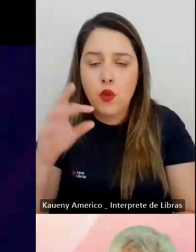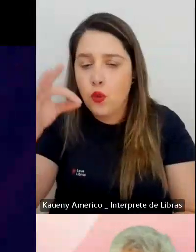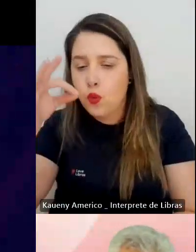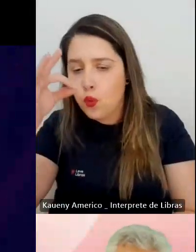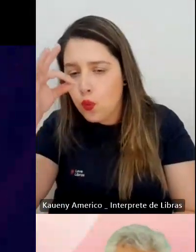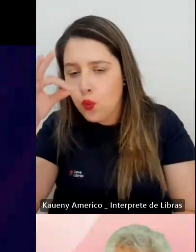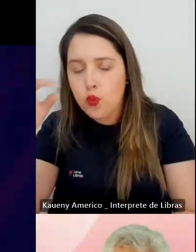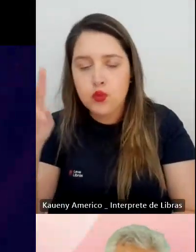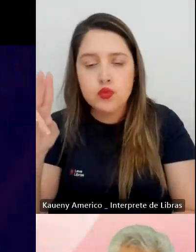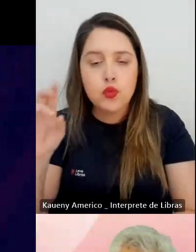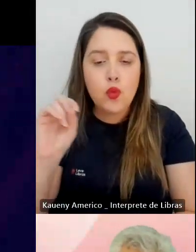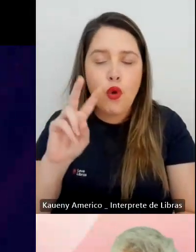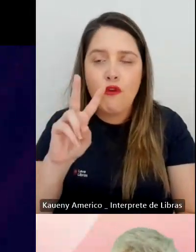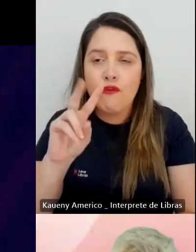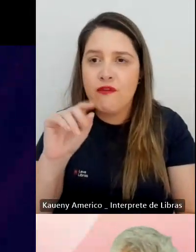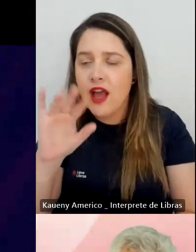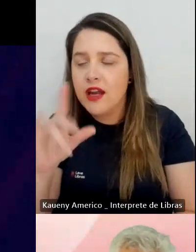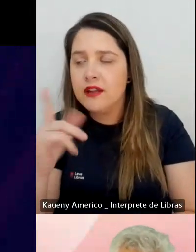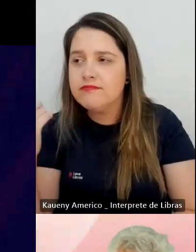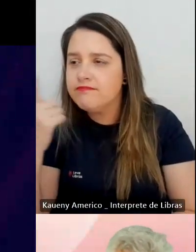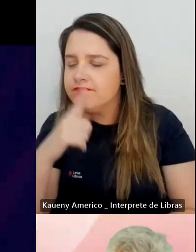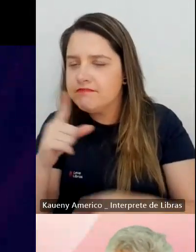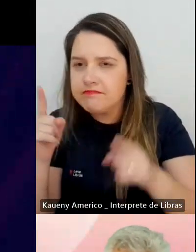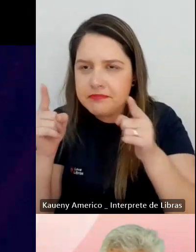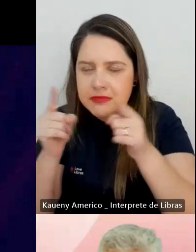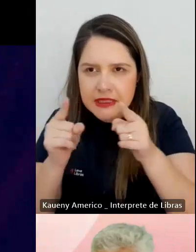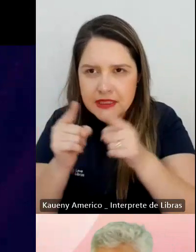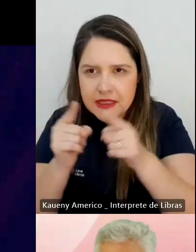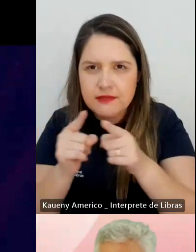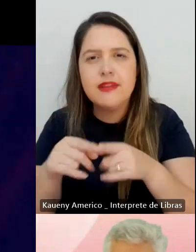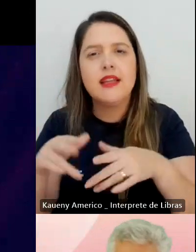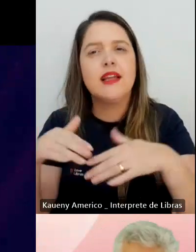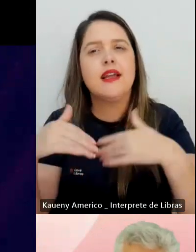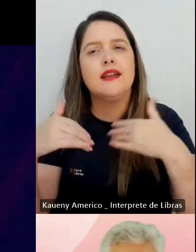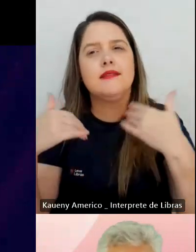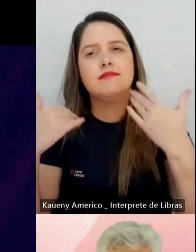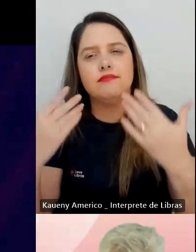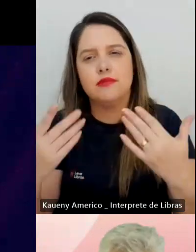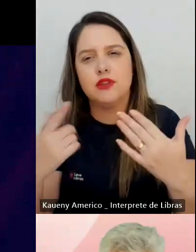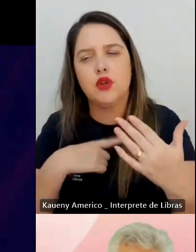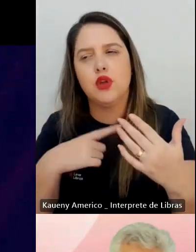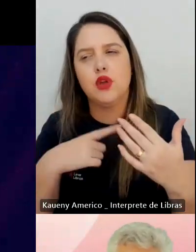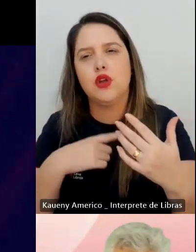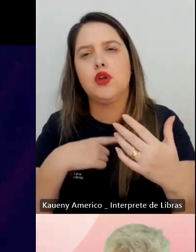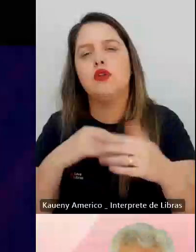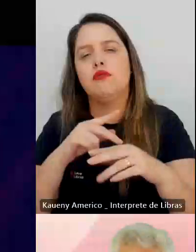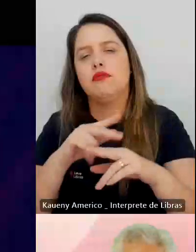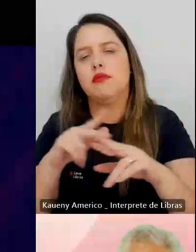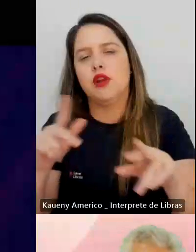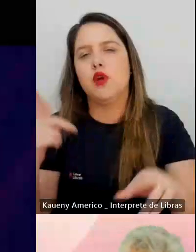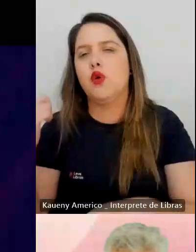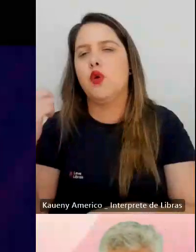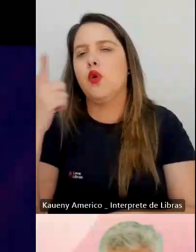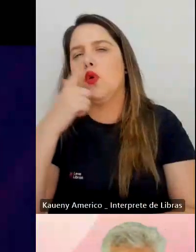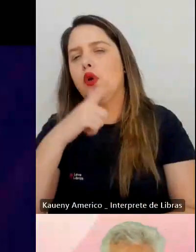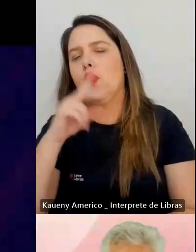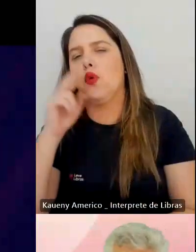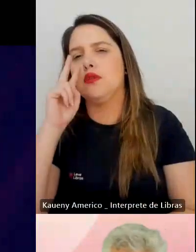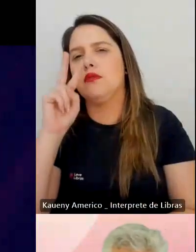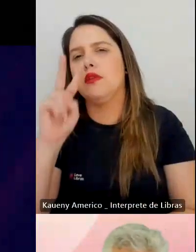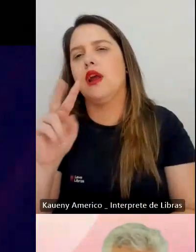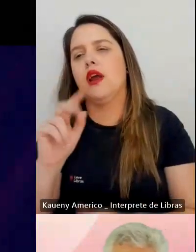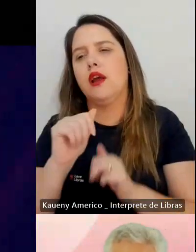alteração, mesmo que já pequena. Então, apareceu uma bola no ovário, você vai conseguir ver, você vai conseguir acompanhar, você vai conseguir indicar